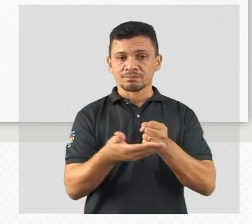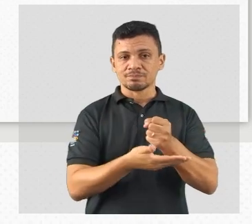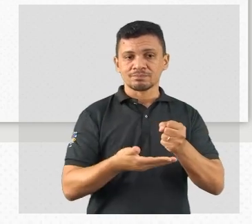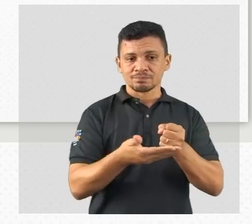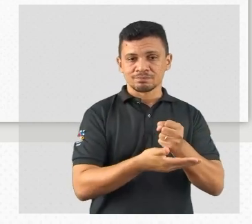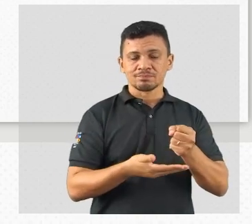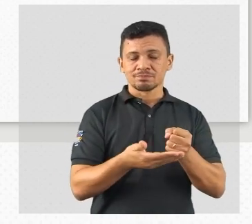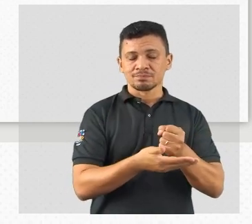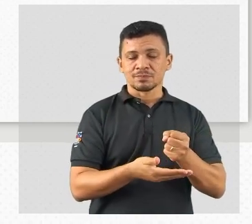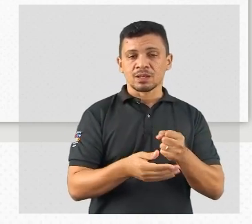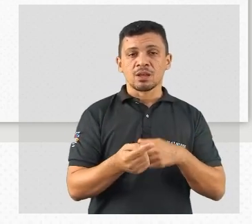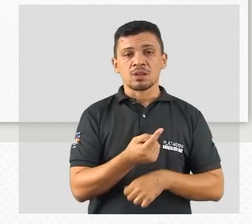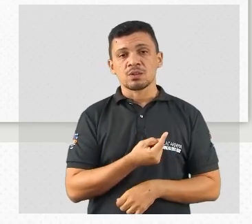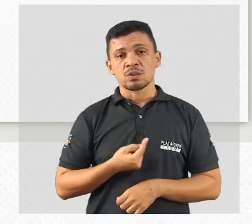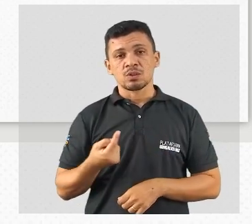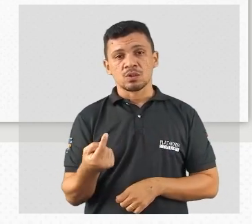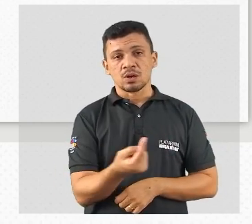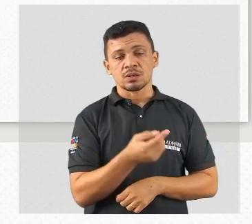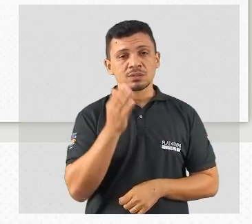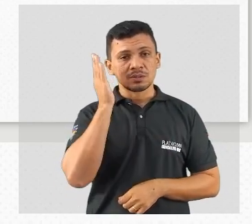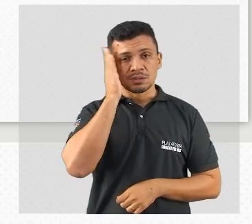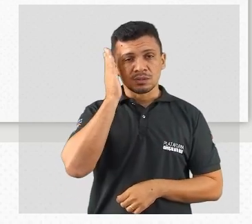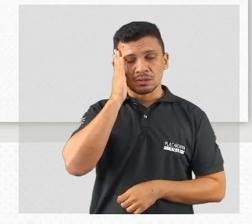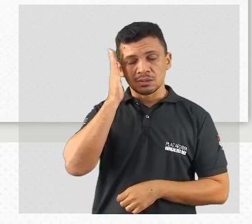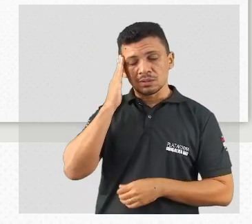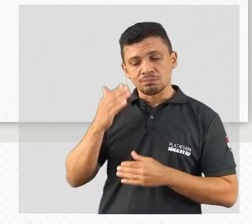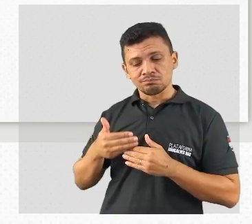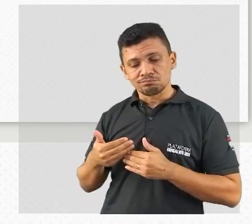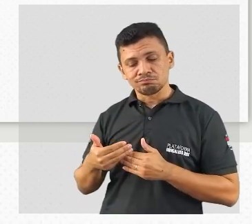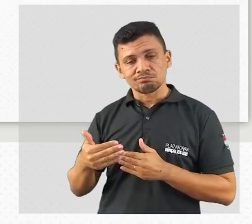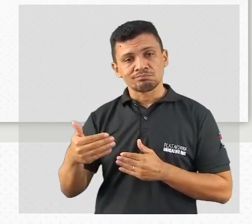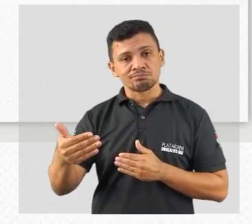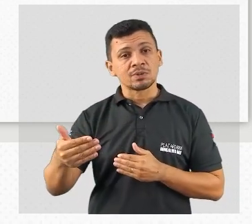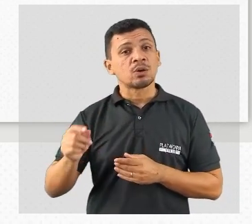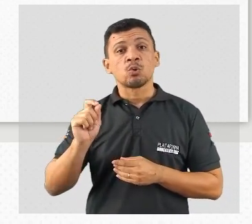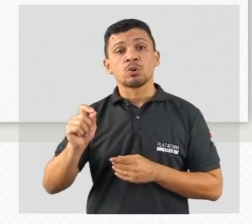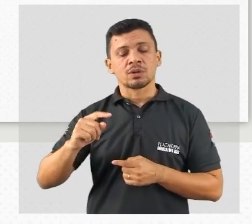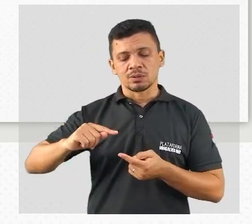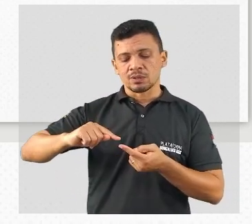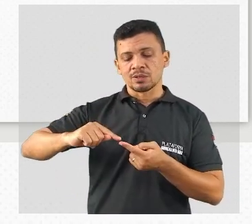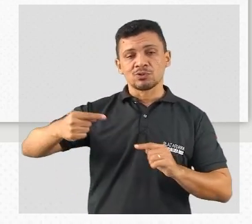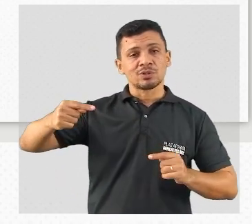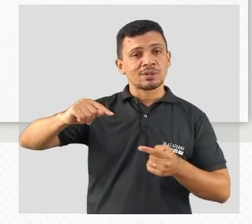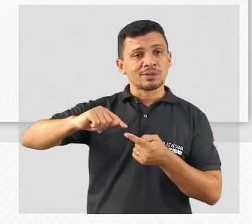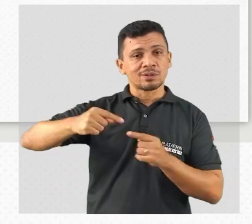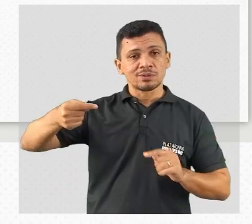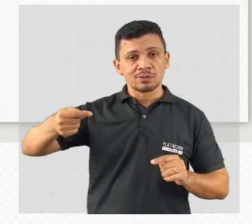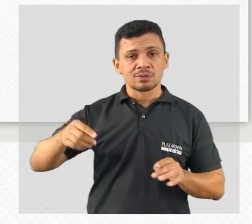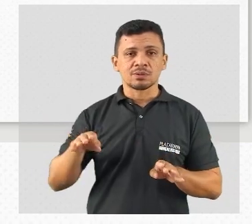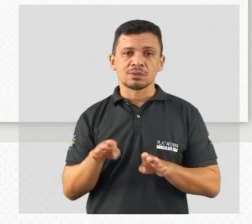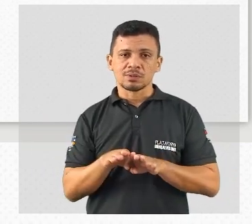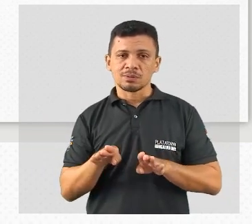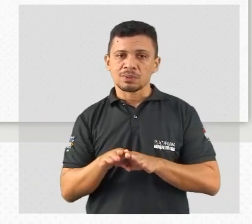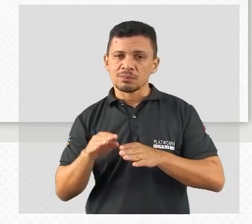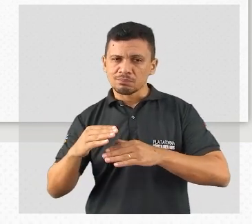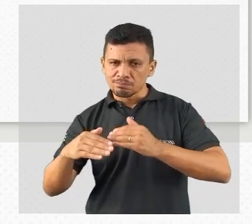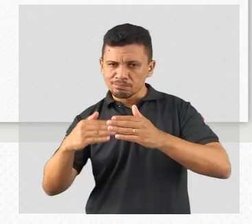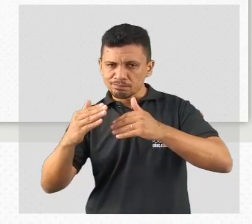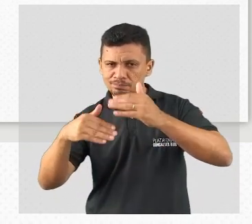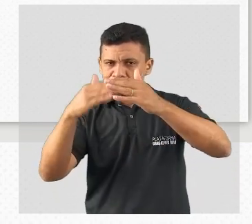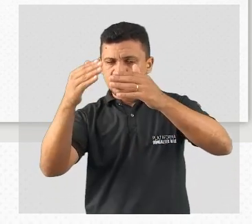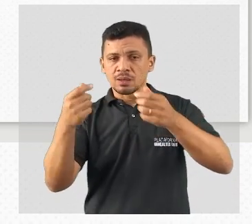gente consiga entender mais na frente, né, a parte de genética, como eu falei anteriormente, a parte de evolução. Então, a gente